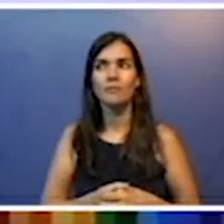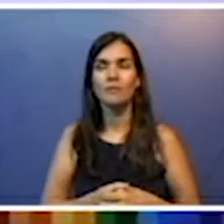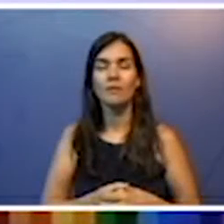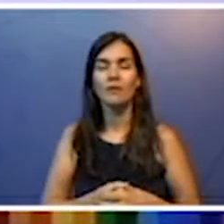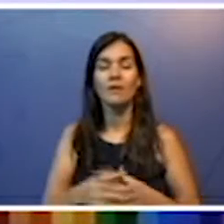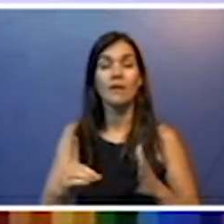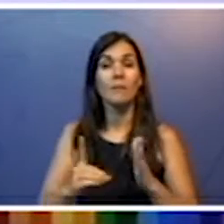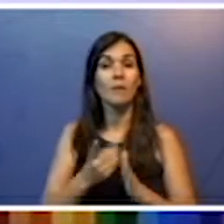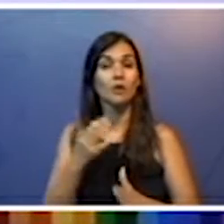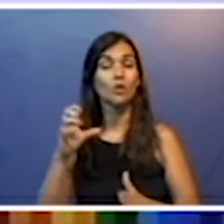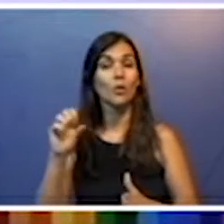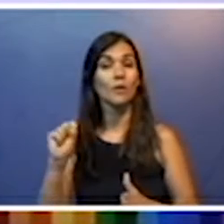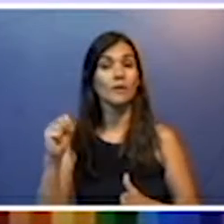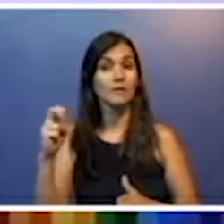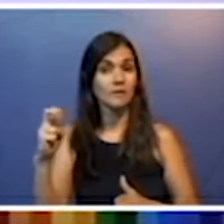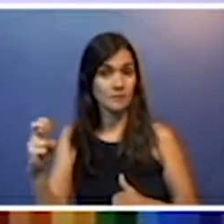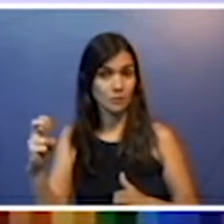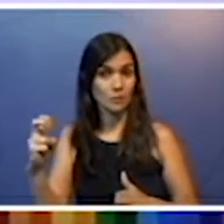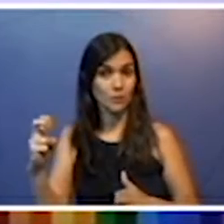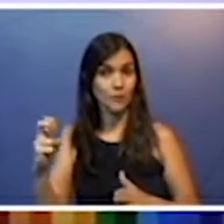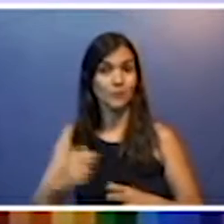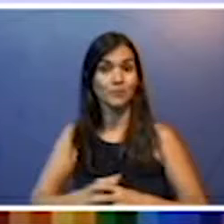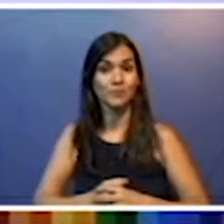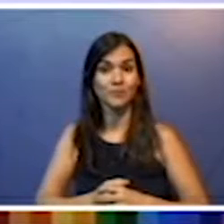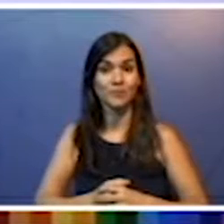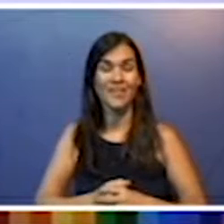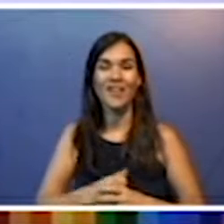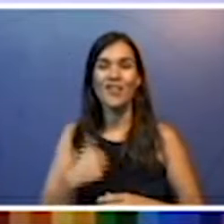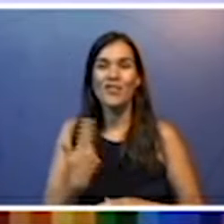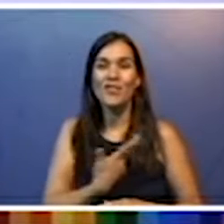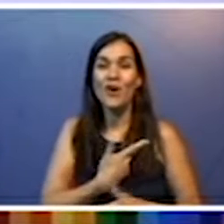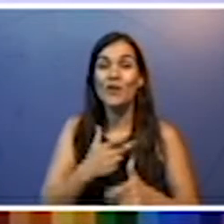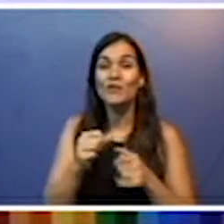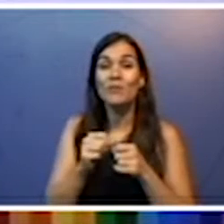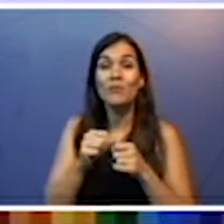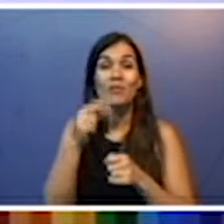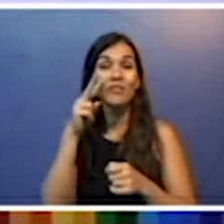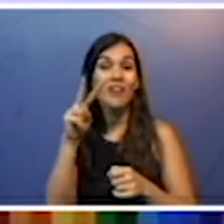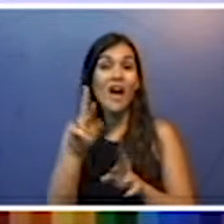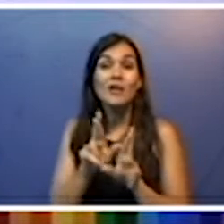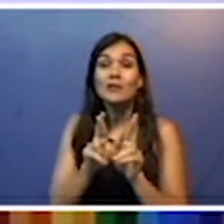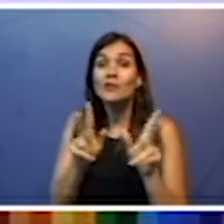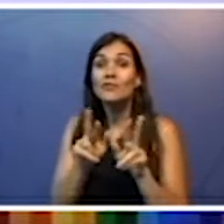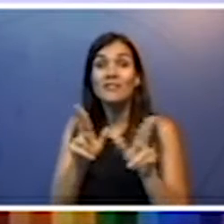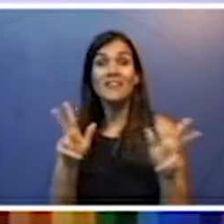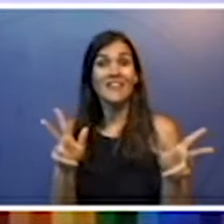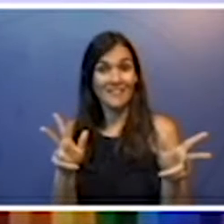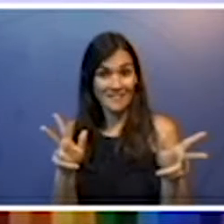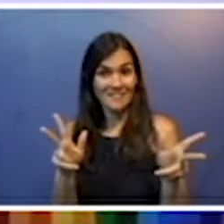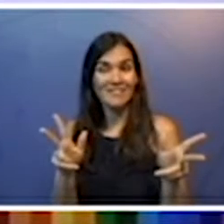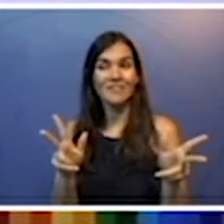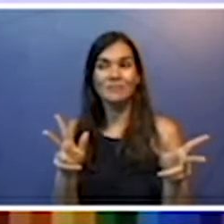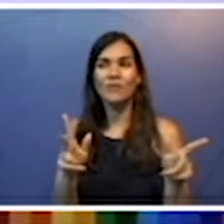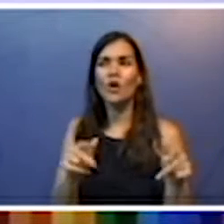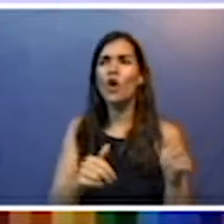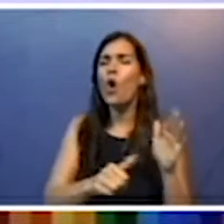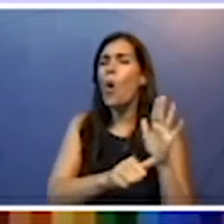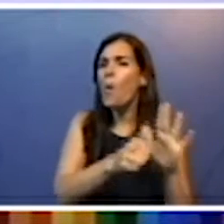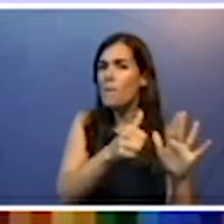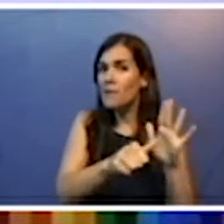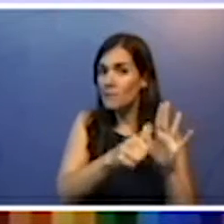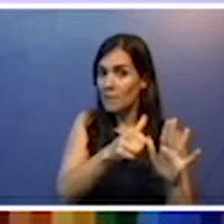Então, aqui na página 85, nós vamos ver as diferenças do